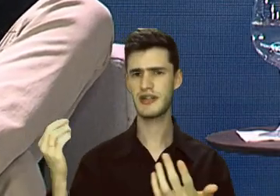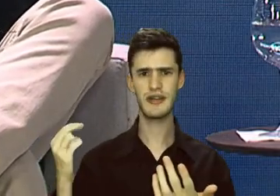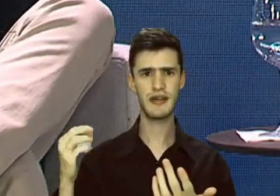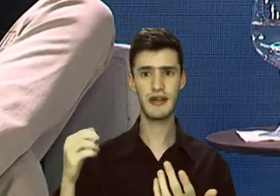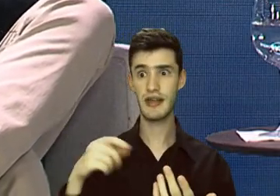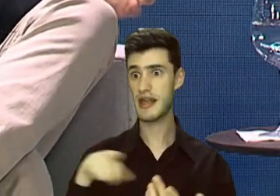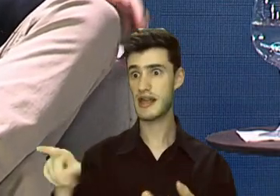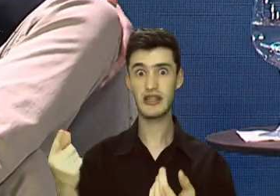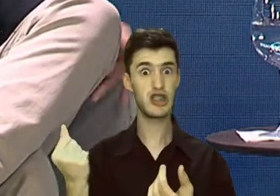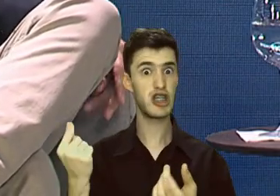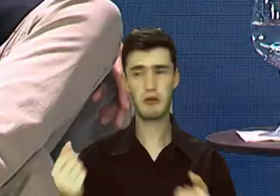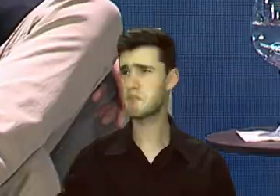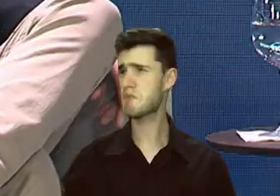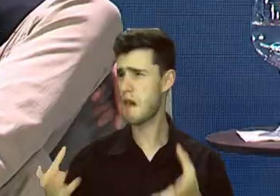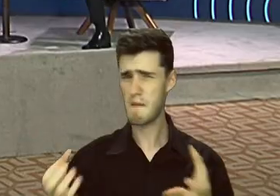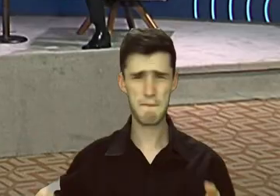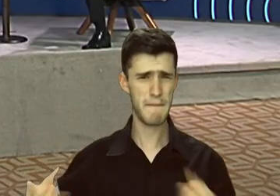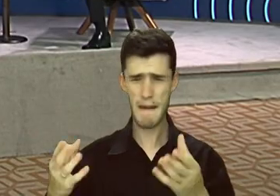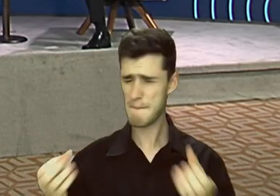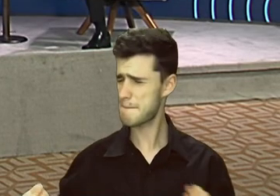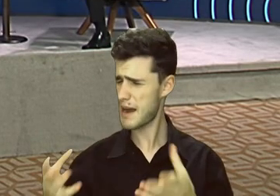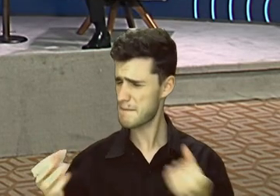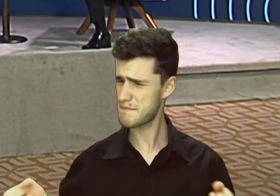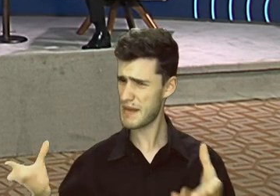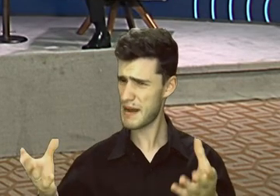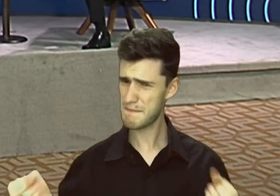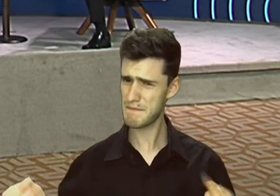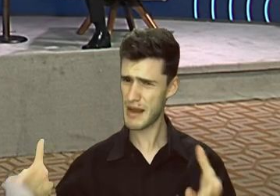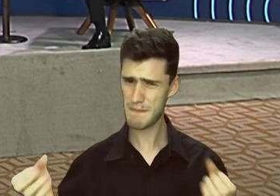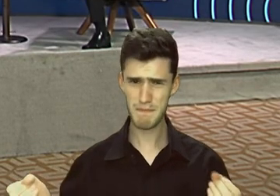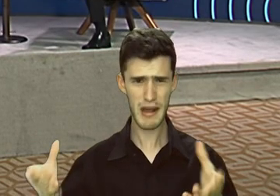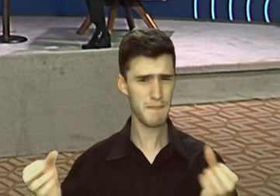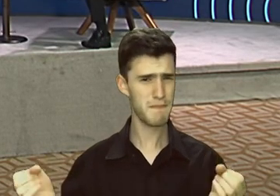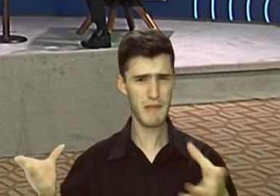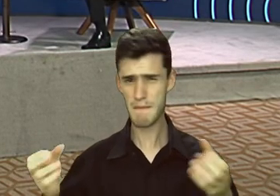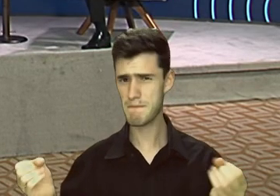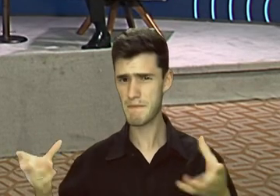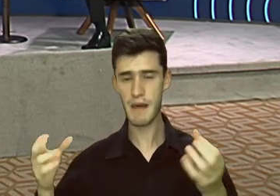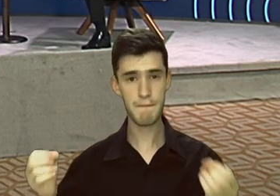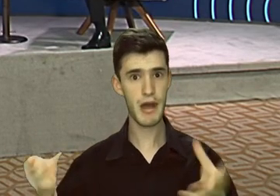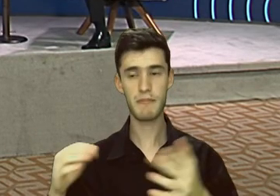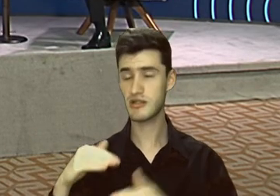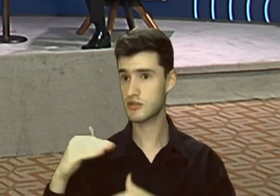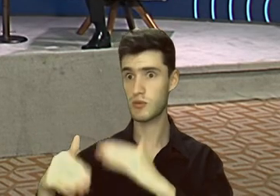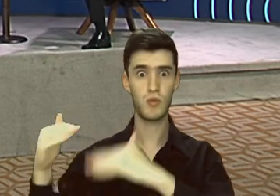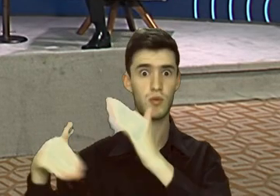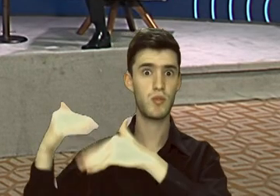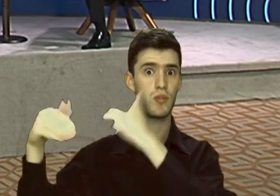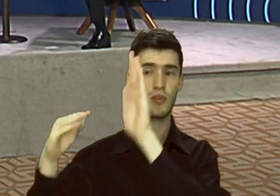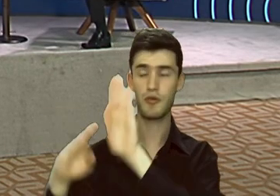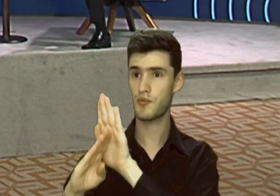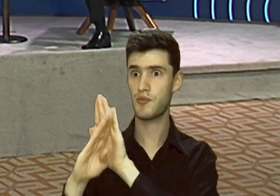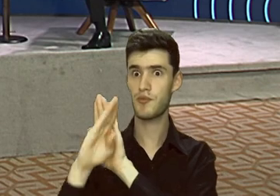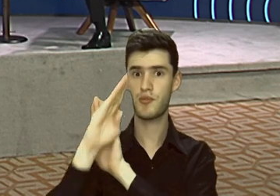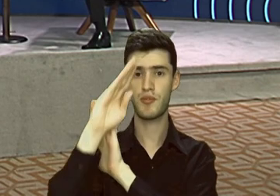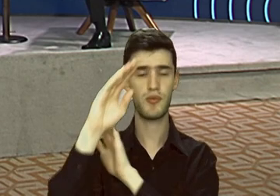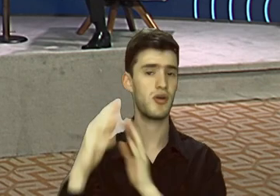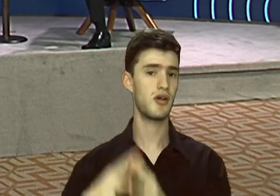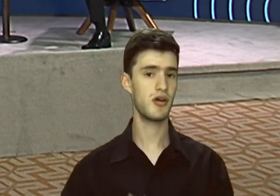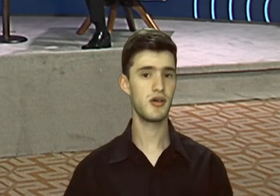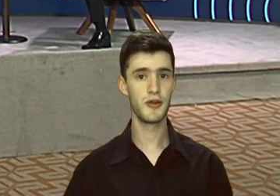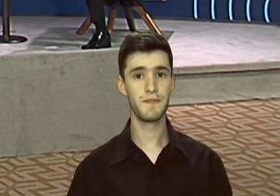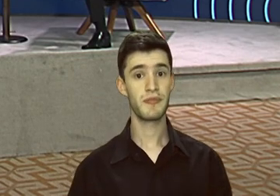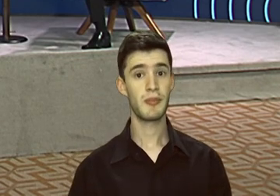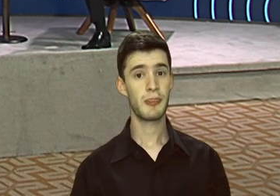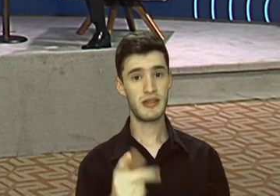é para crescer e a coisa não vamos para Las Vegas né Las Vegas evento e tal então acho que existe como você comentou Pedro acho que existe uma oportunidade